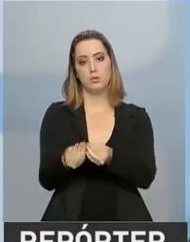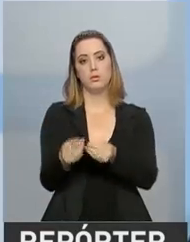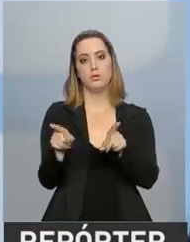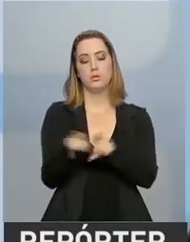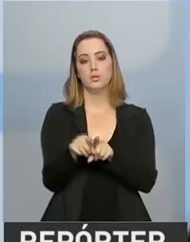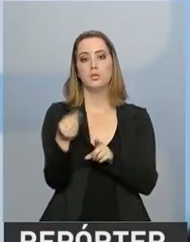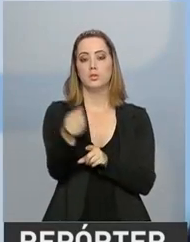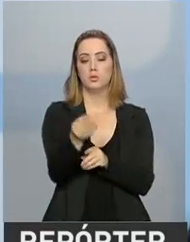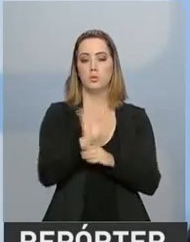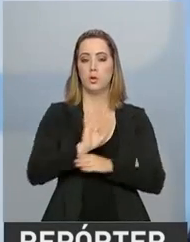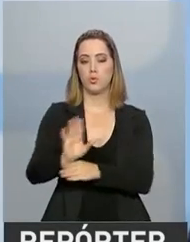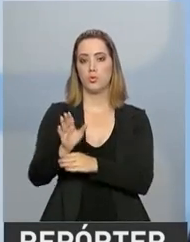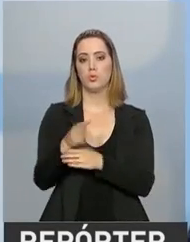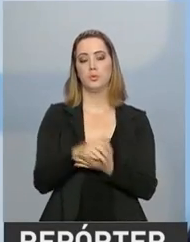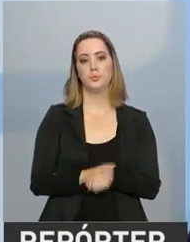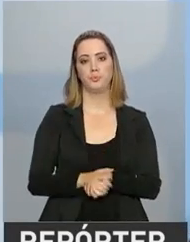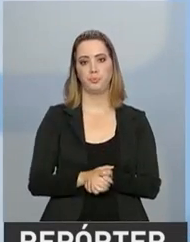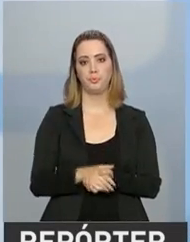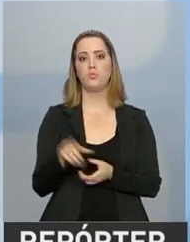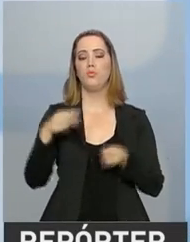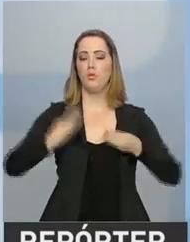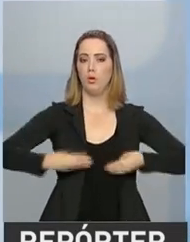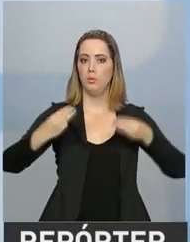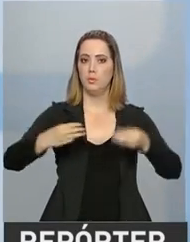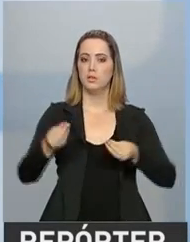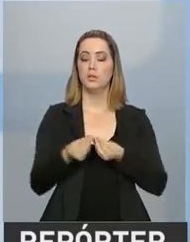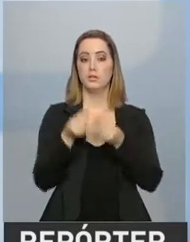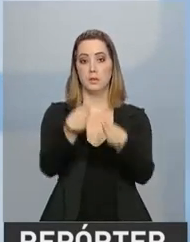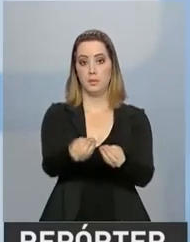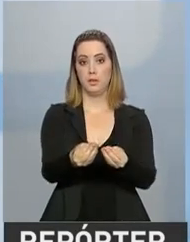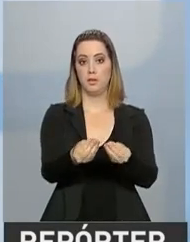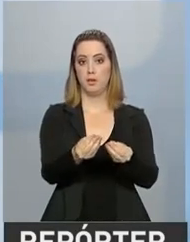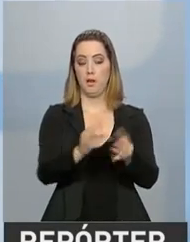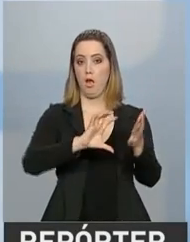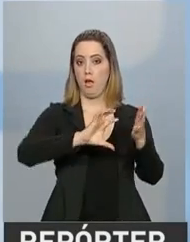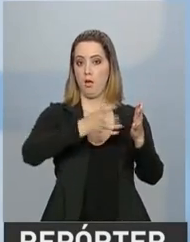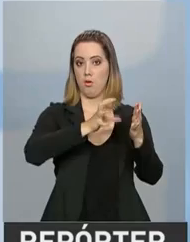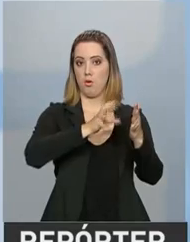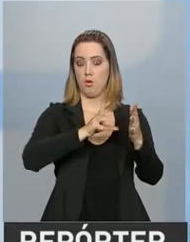infraestrutura. E o Ministério disponibiliza o sistema, o